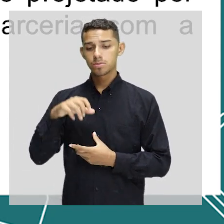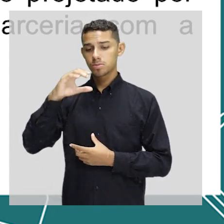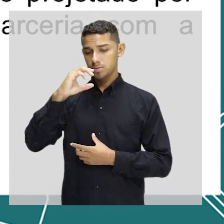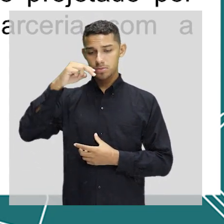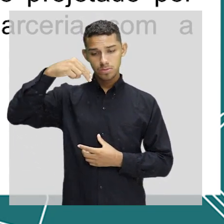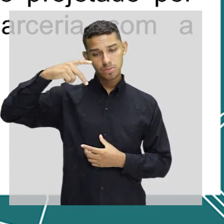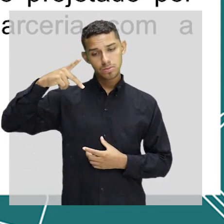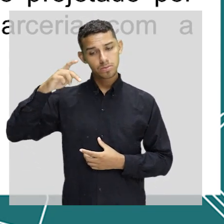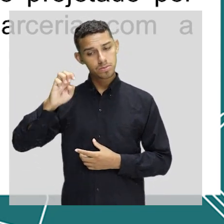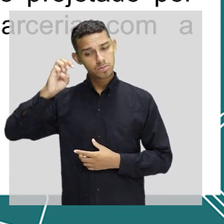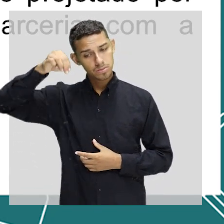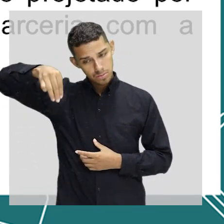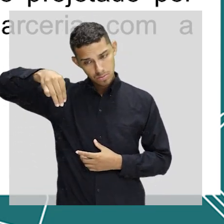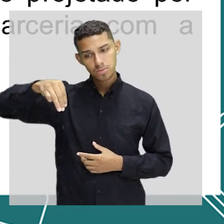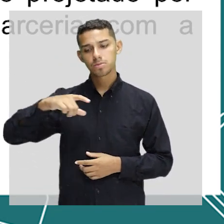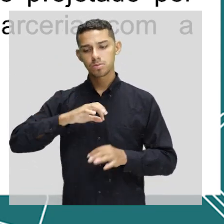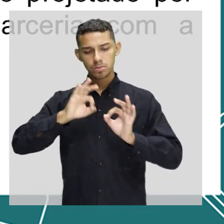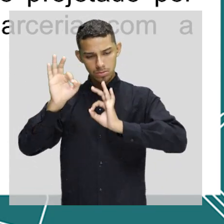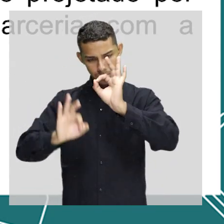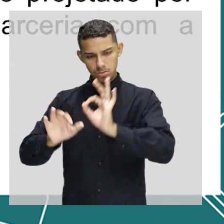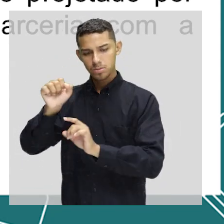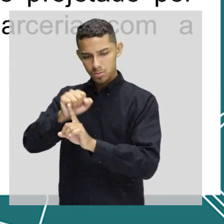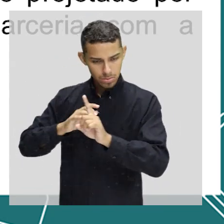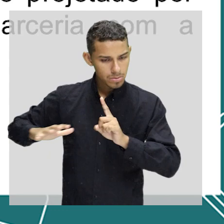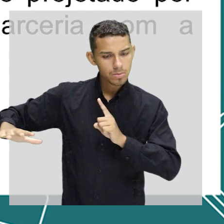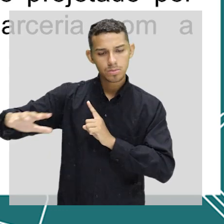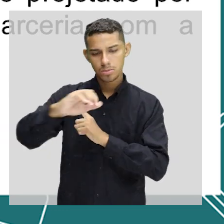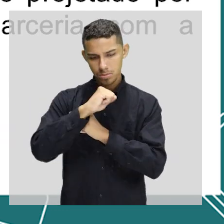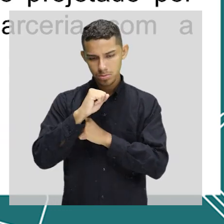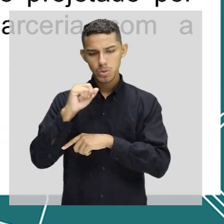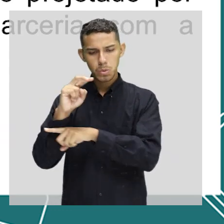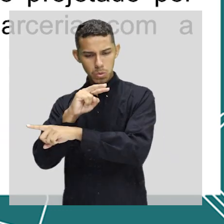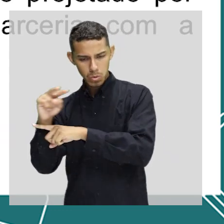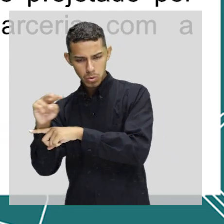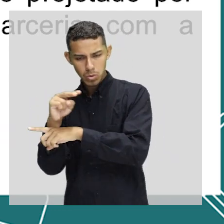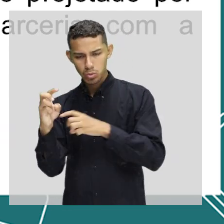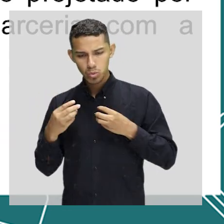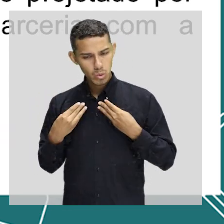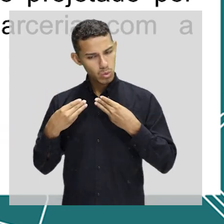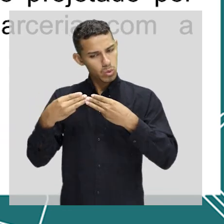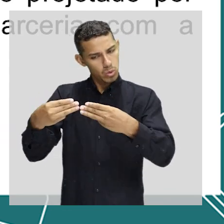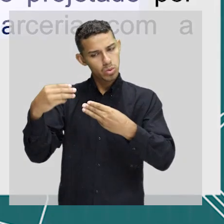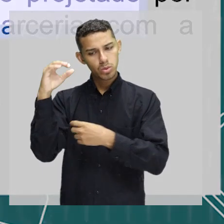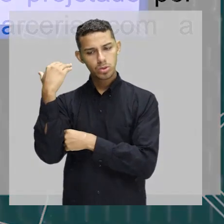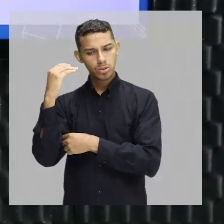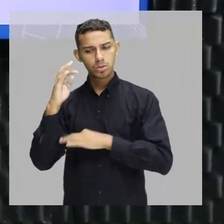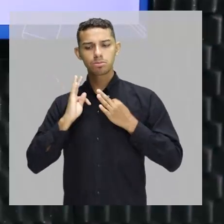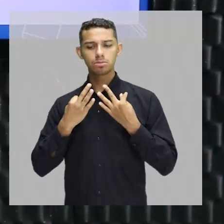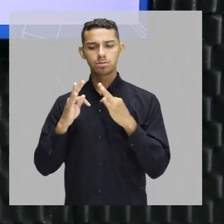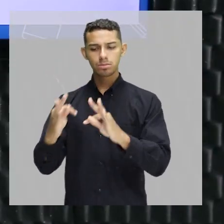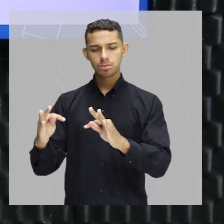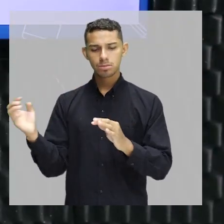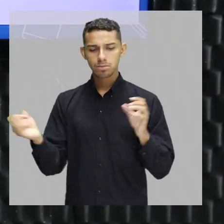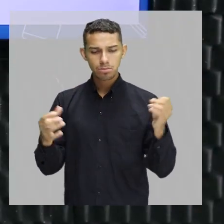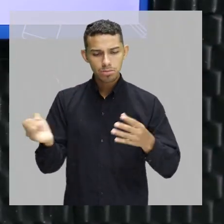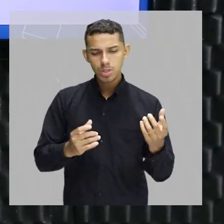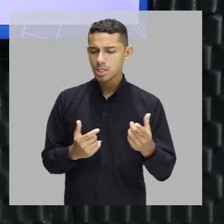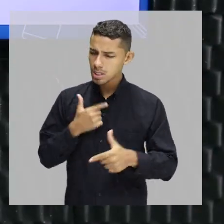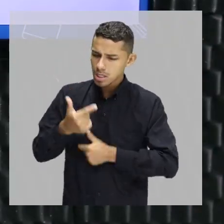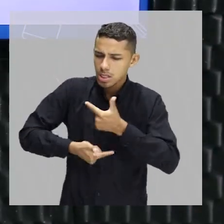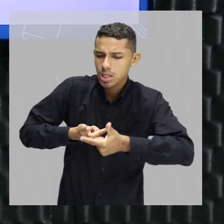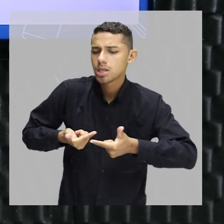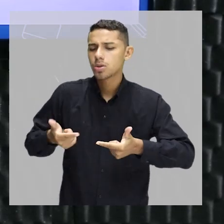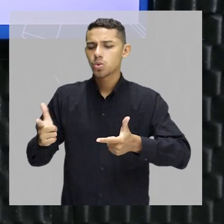certo? E ele tem todo esse trabalho, né, que foi utilizado agora na luta contra o coronavírus,